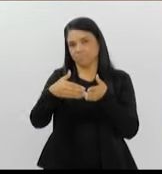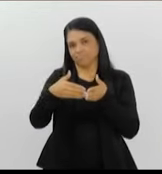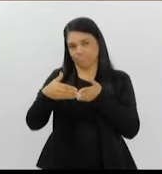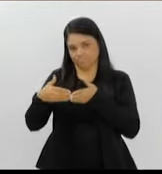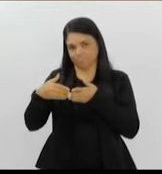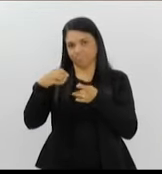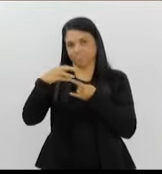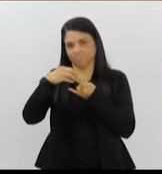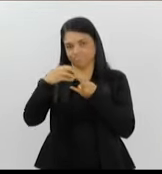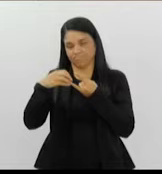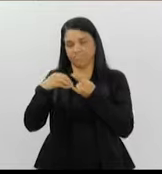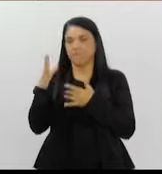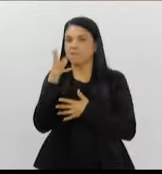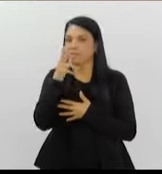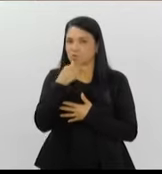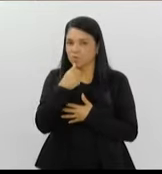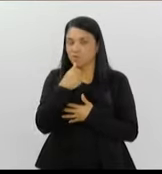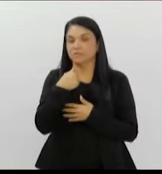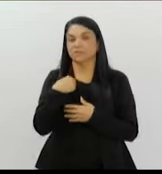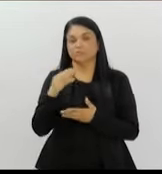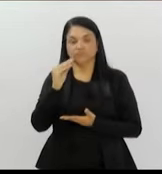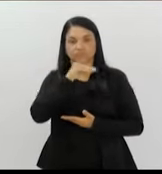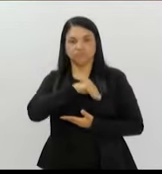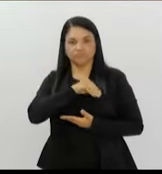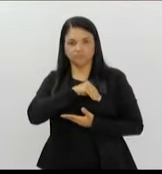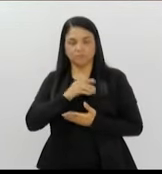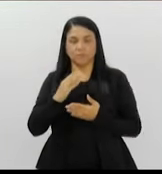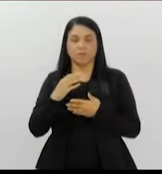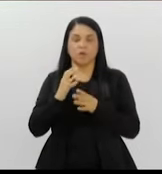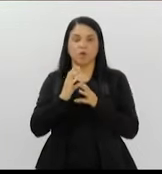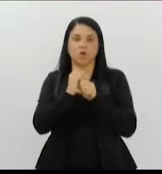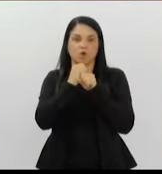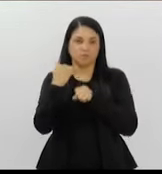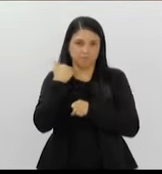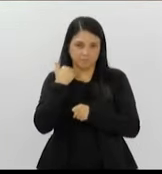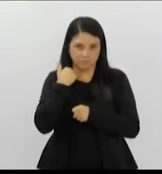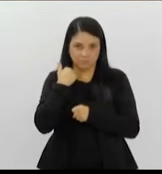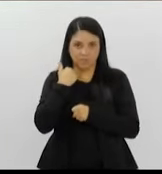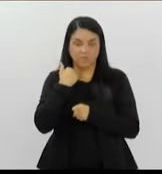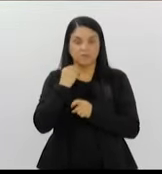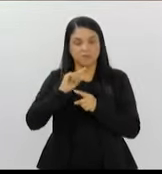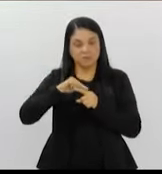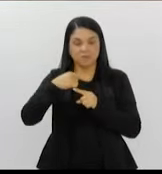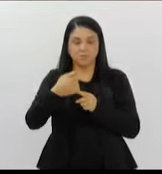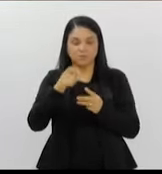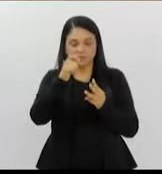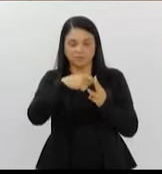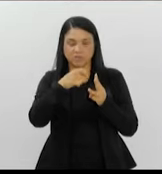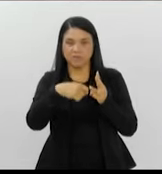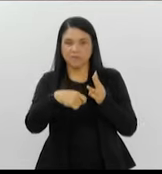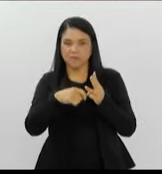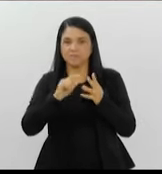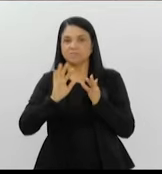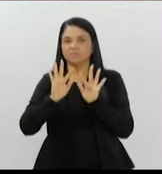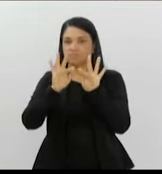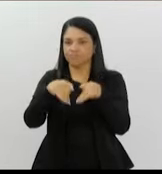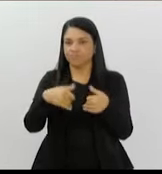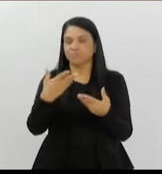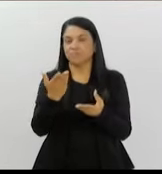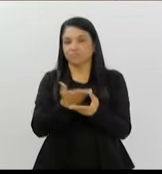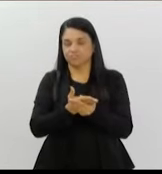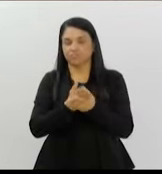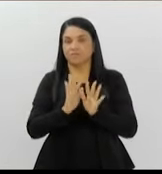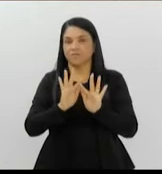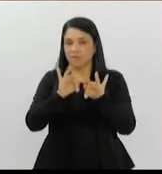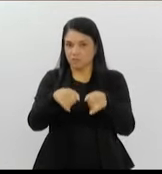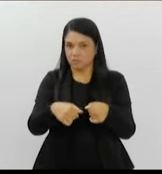isso, por 3 meses, foram depositados salários na minha conta. E após 3 meses, quando o processo foi concluído, a Fiocruz gerou um